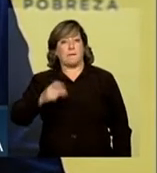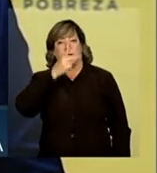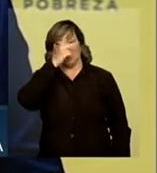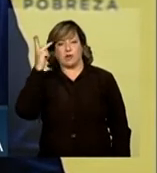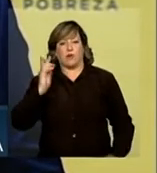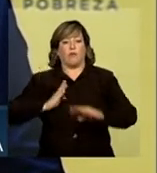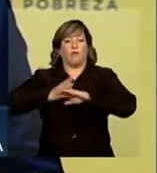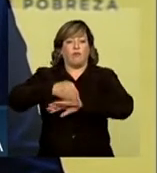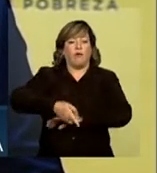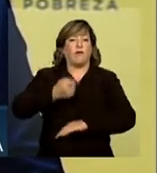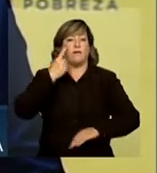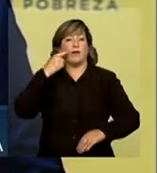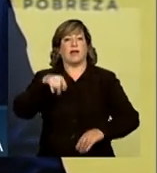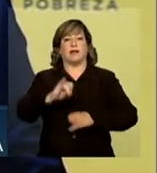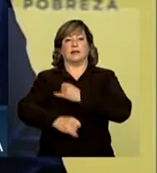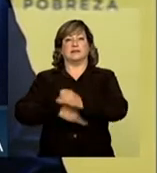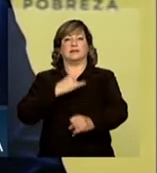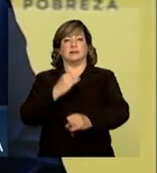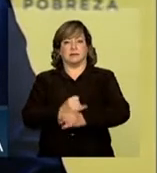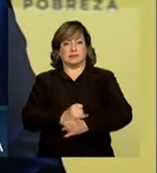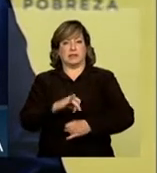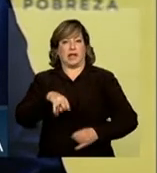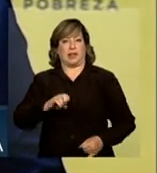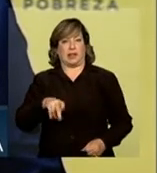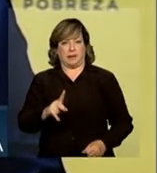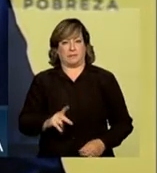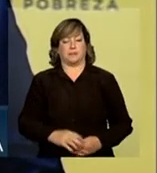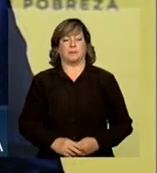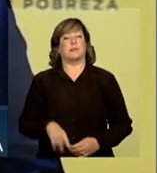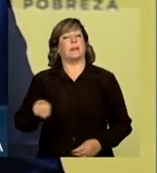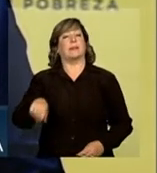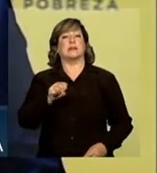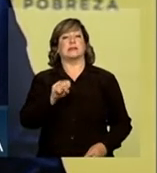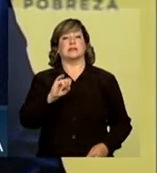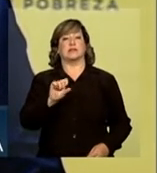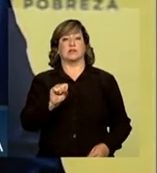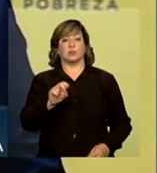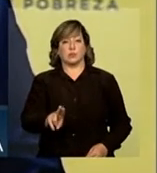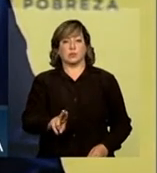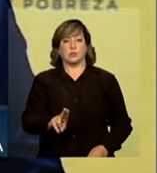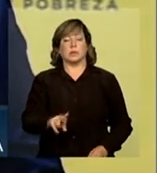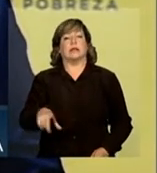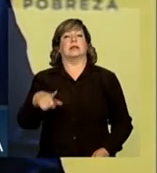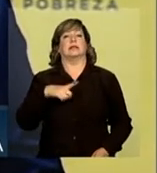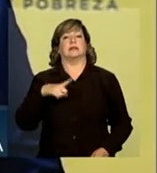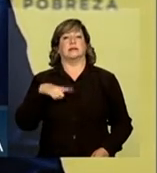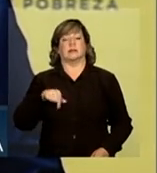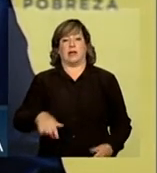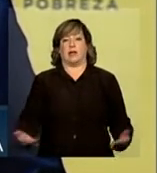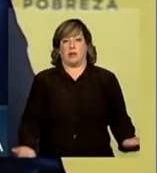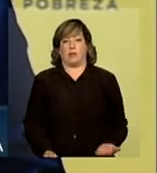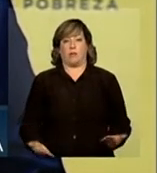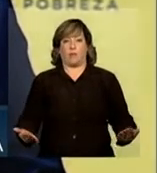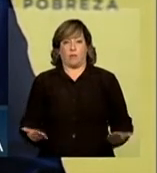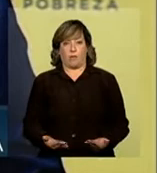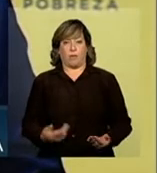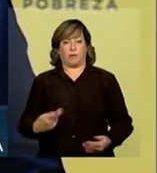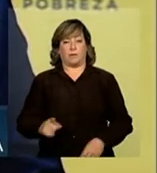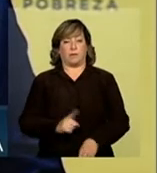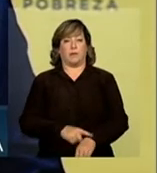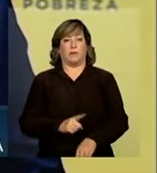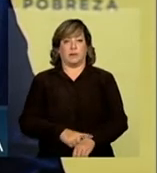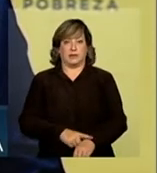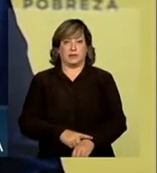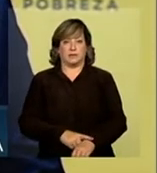acessos o luso nós temos nesse momento é